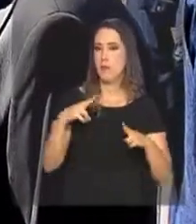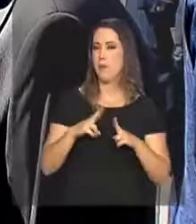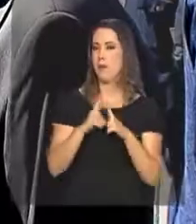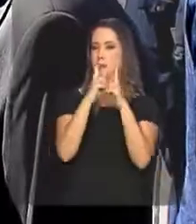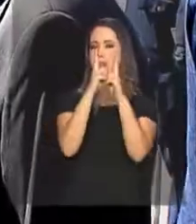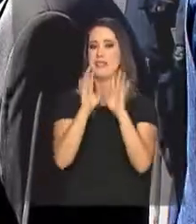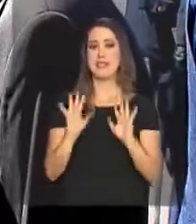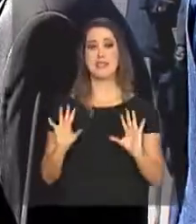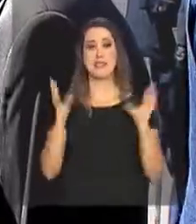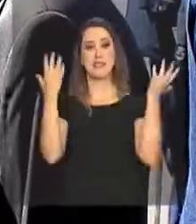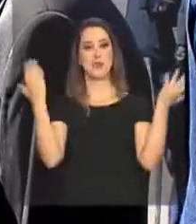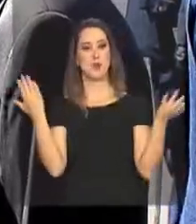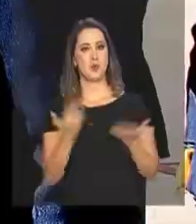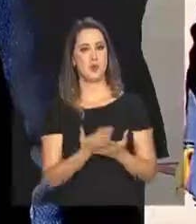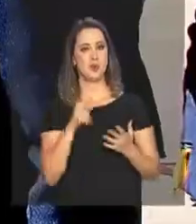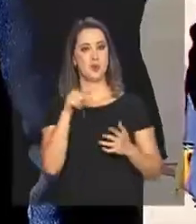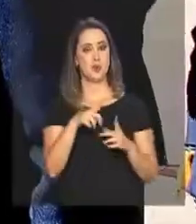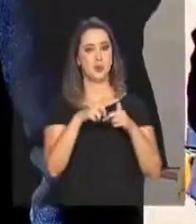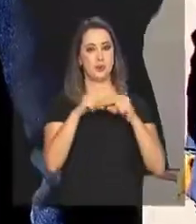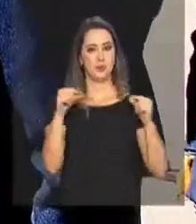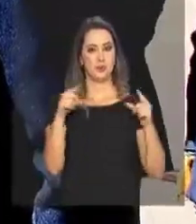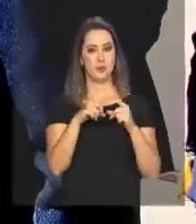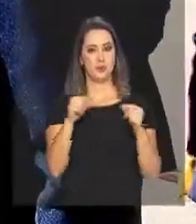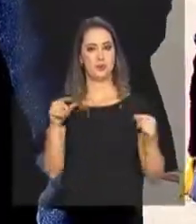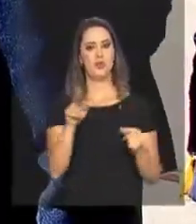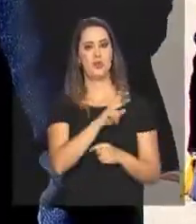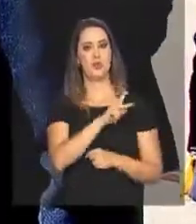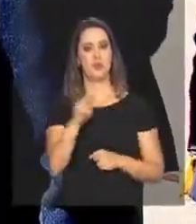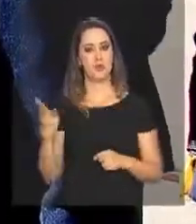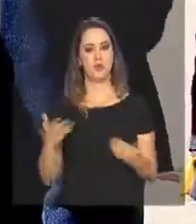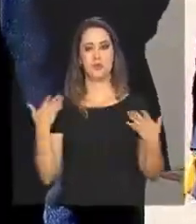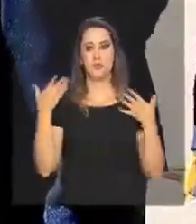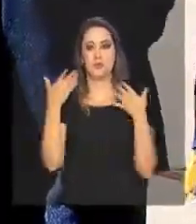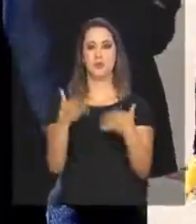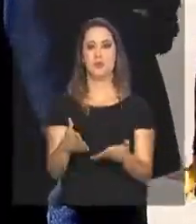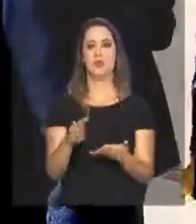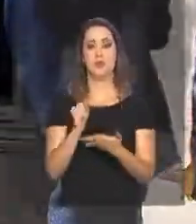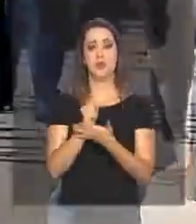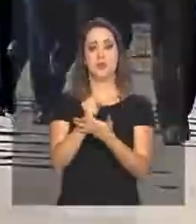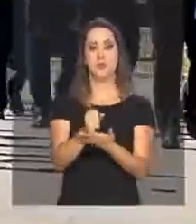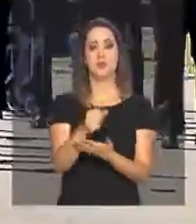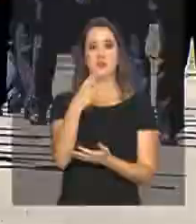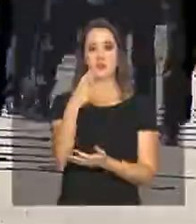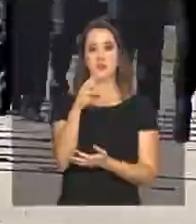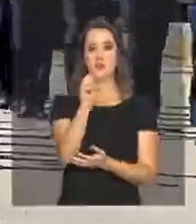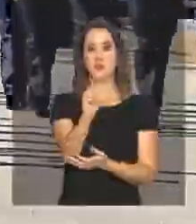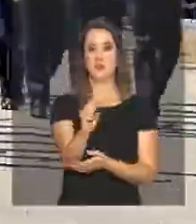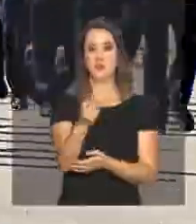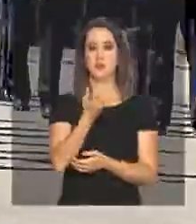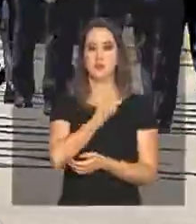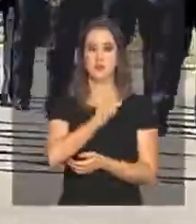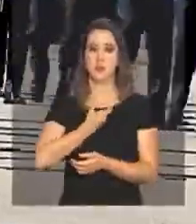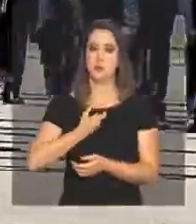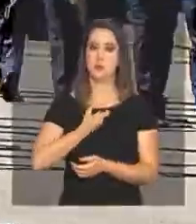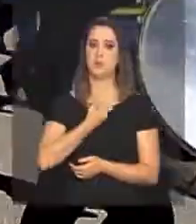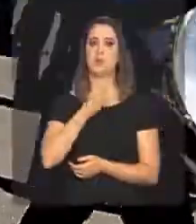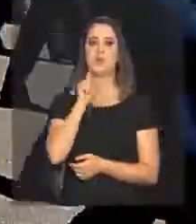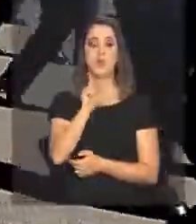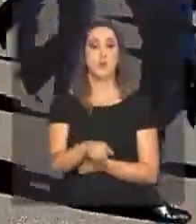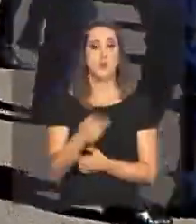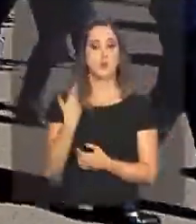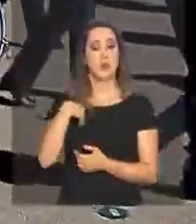cerimônia realizada hoje na base aérea de brasília o presidente participou da entrega de 38 medalhas marechal eduardo gomes